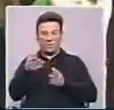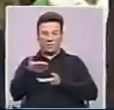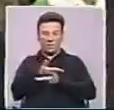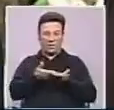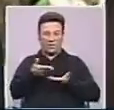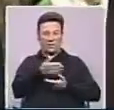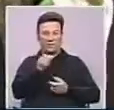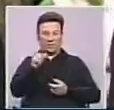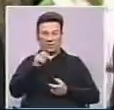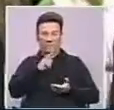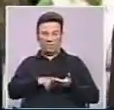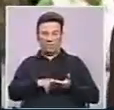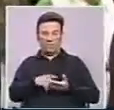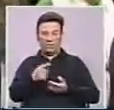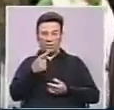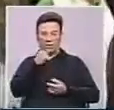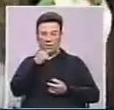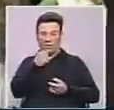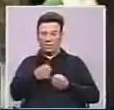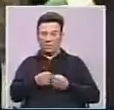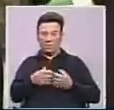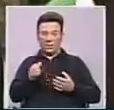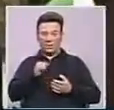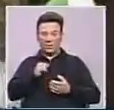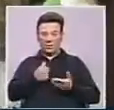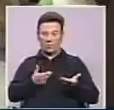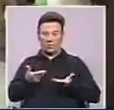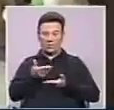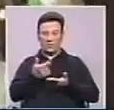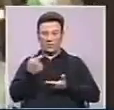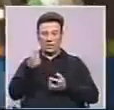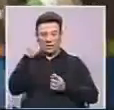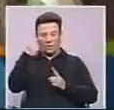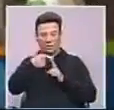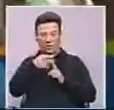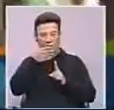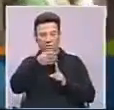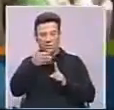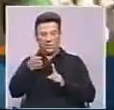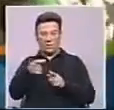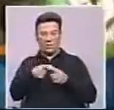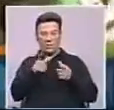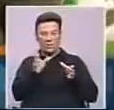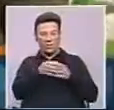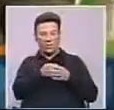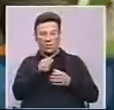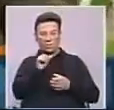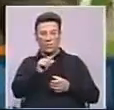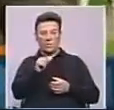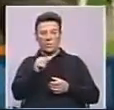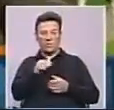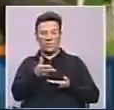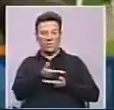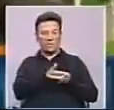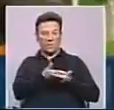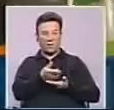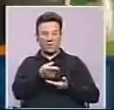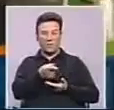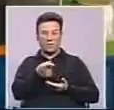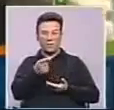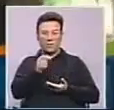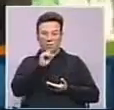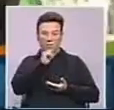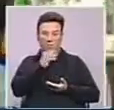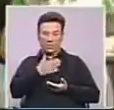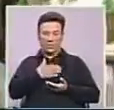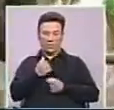negócio. Sem dúvida nenhuma que cada vez mais os nossos negócios são dirigidos para um nicho, para nichos de mercado, que